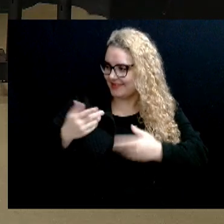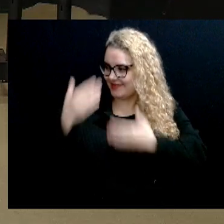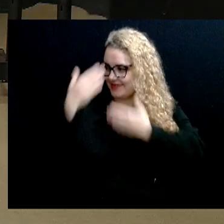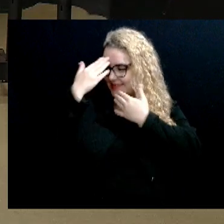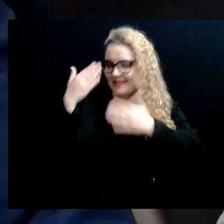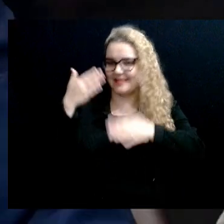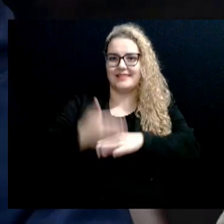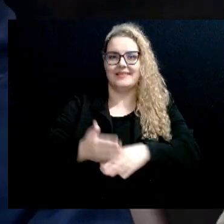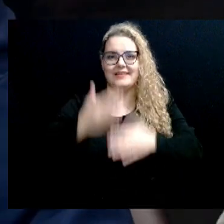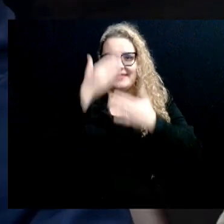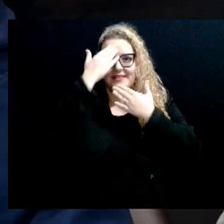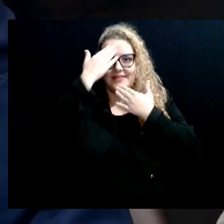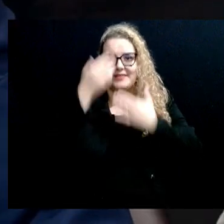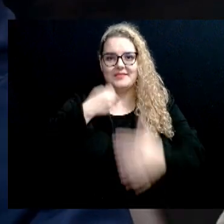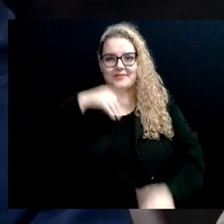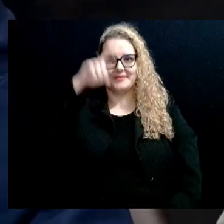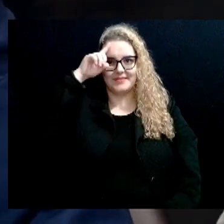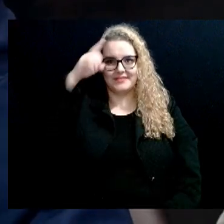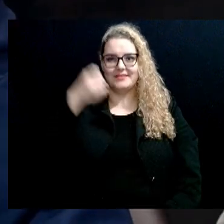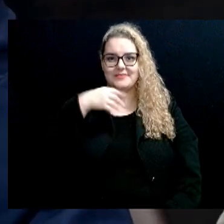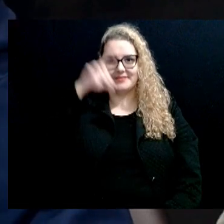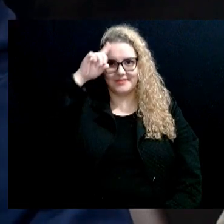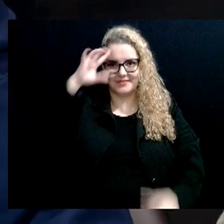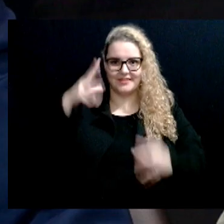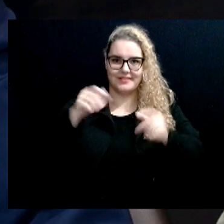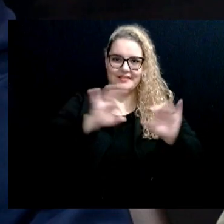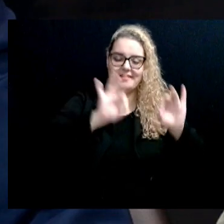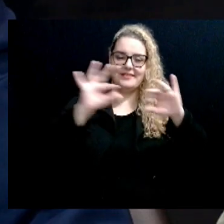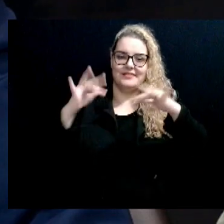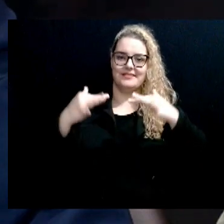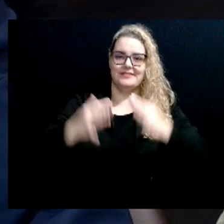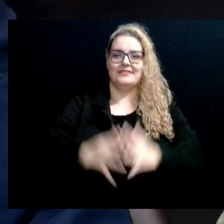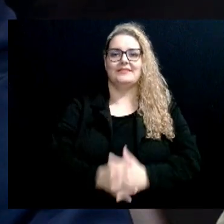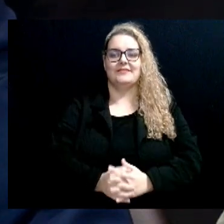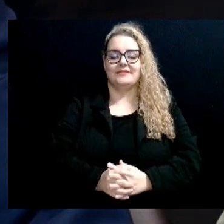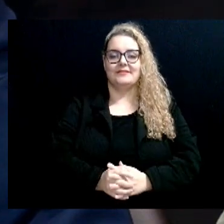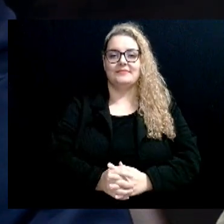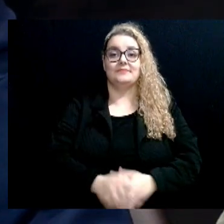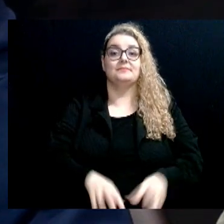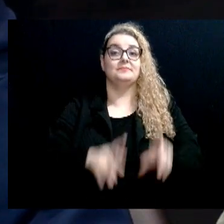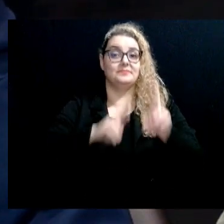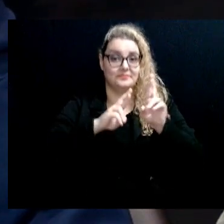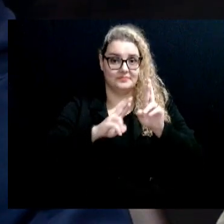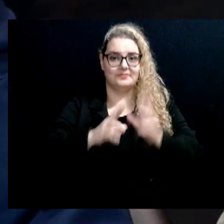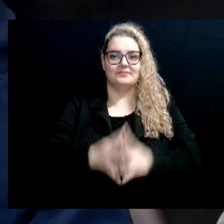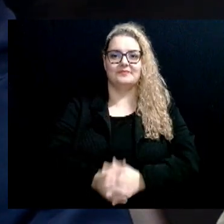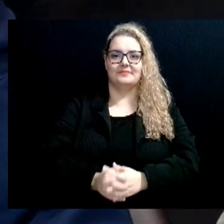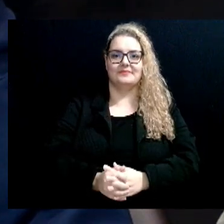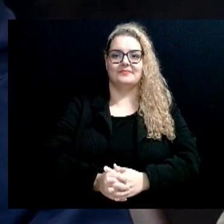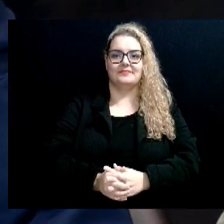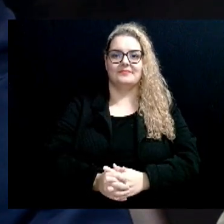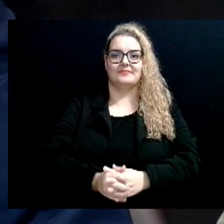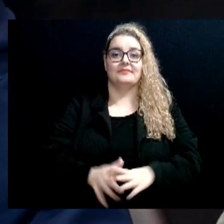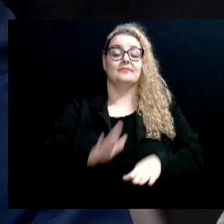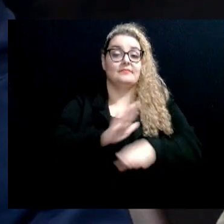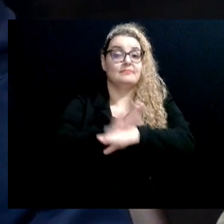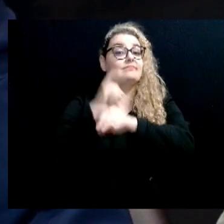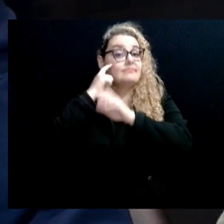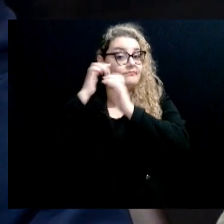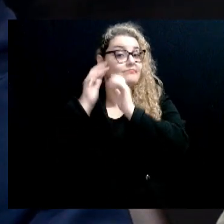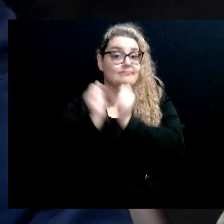obrigado, bom dia a todos que nos assistem. Espero poder contribuir e refletir junto com